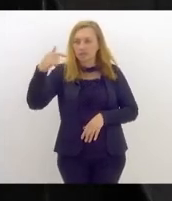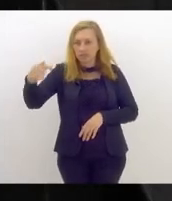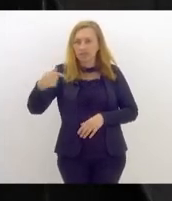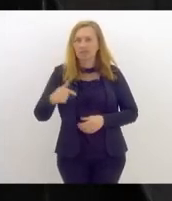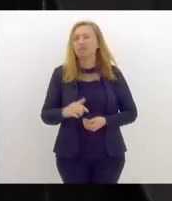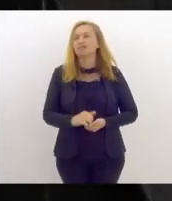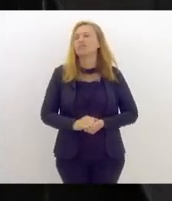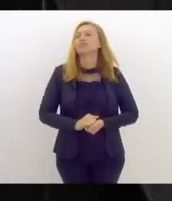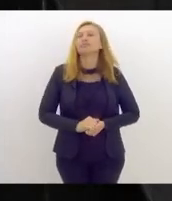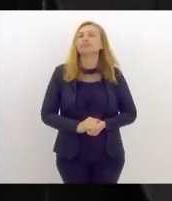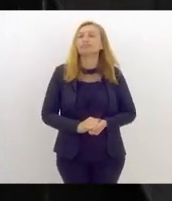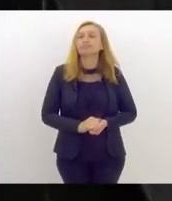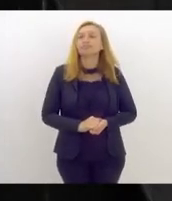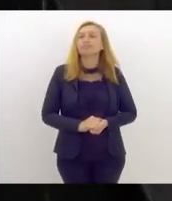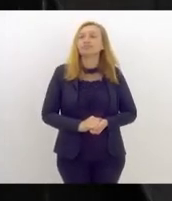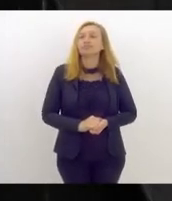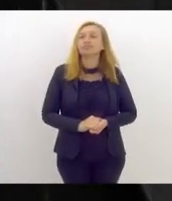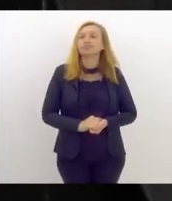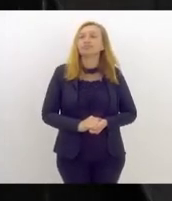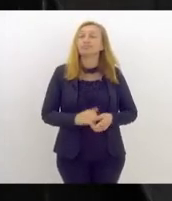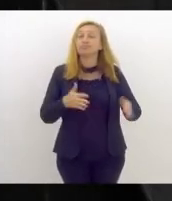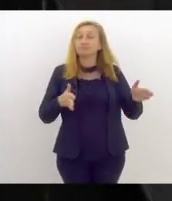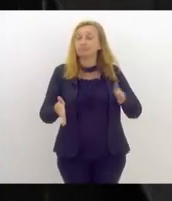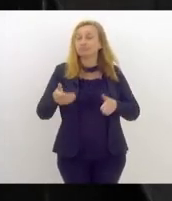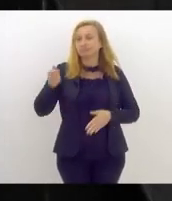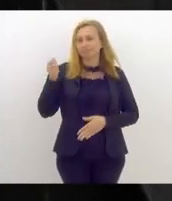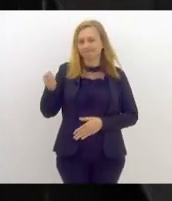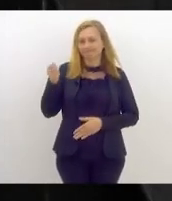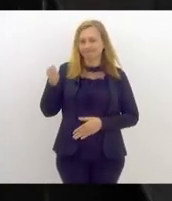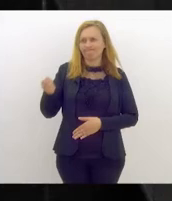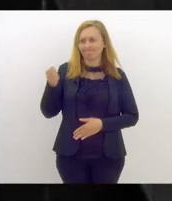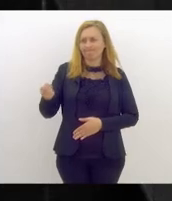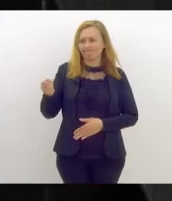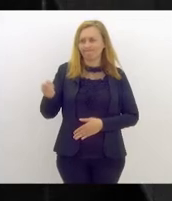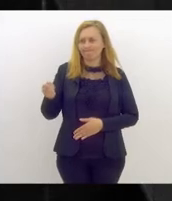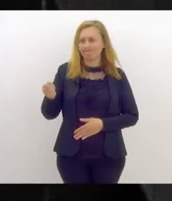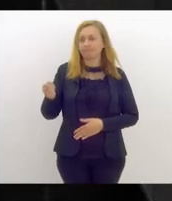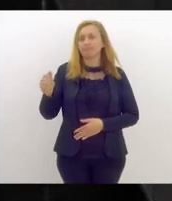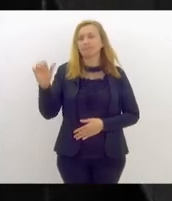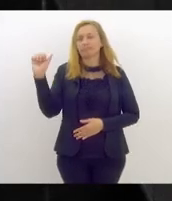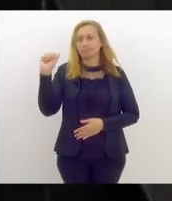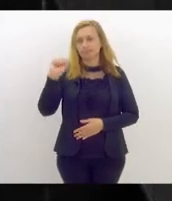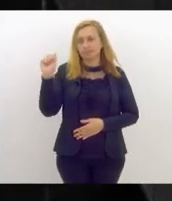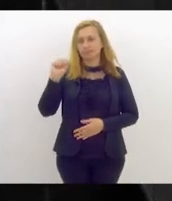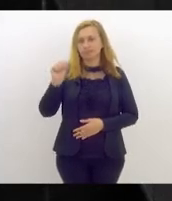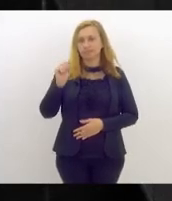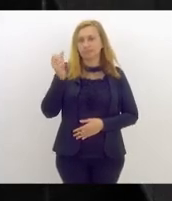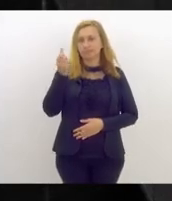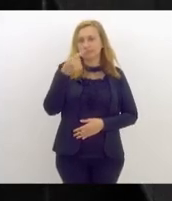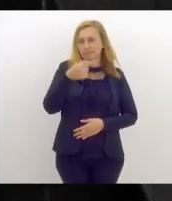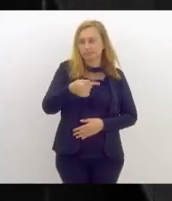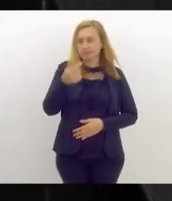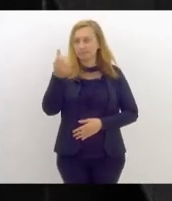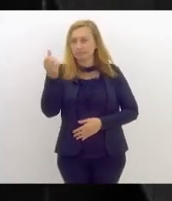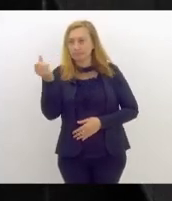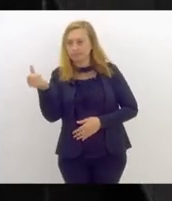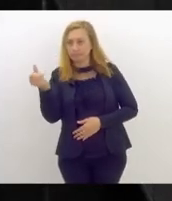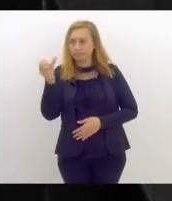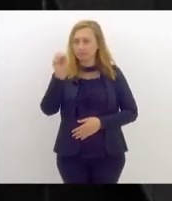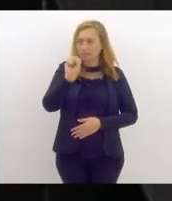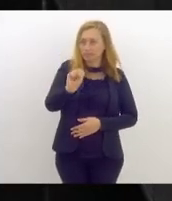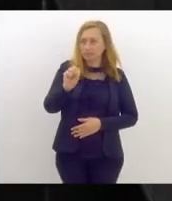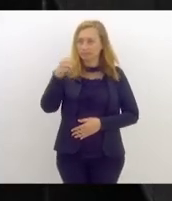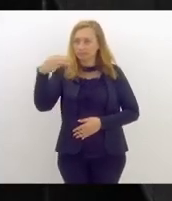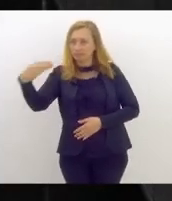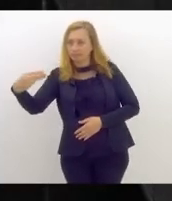em plena ditadura sanguinária ditadura Argentina de 76 a 83 que